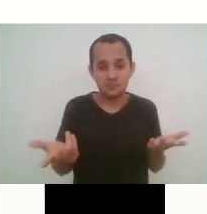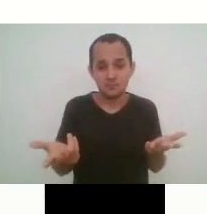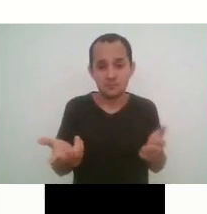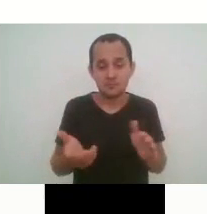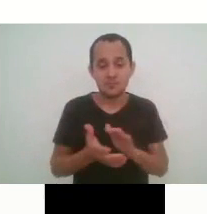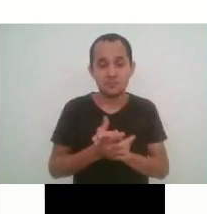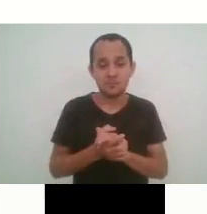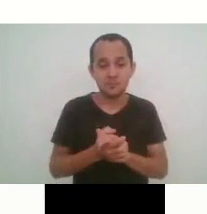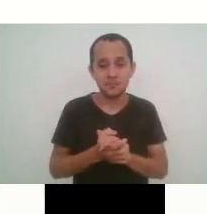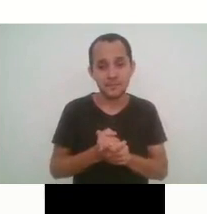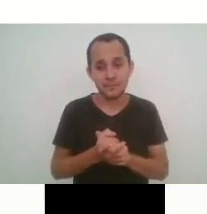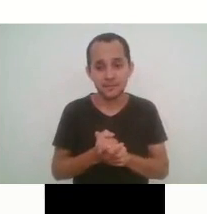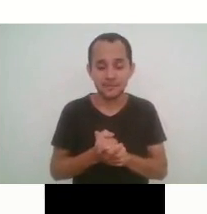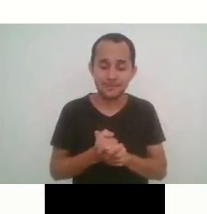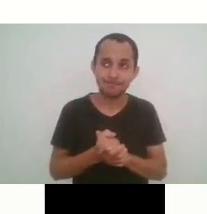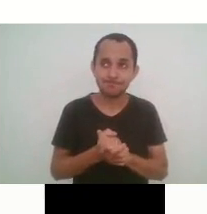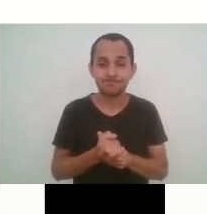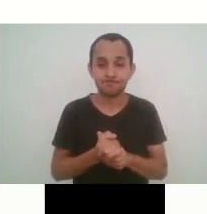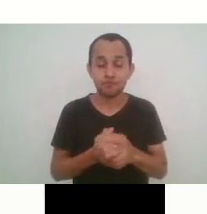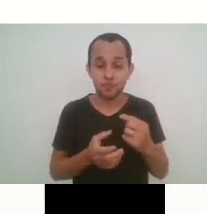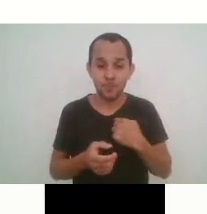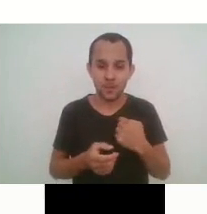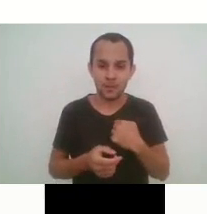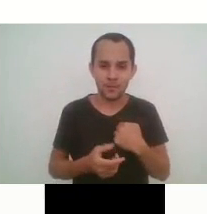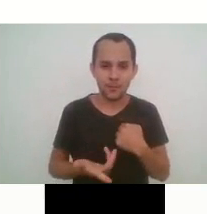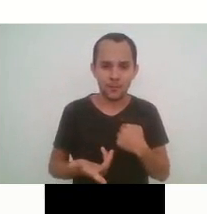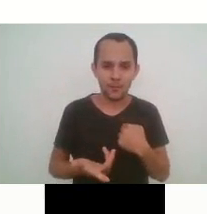E eu